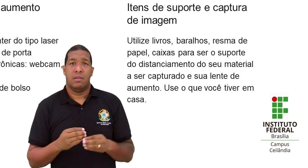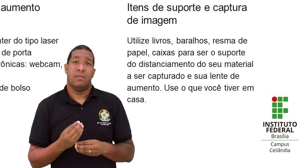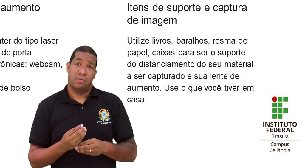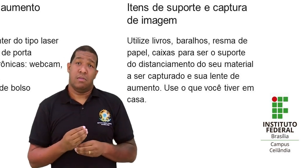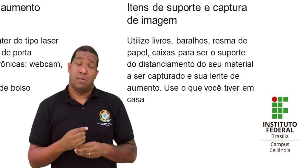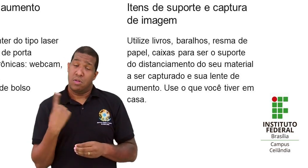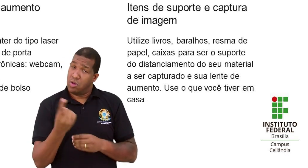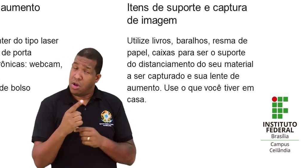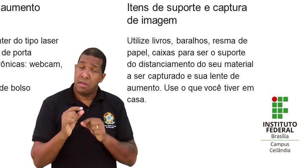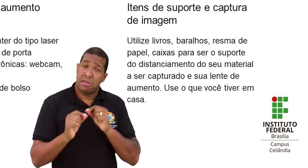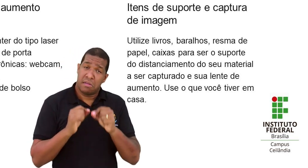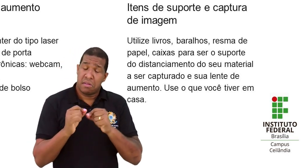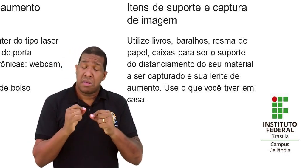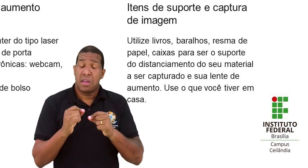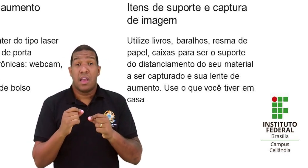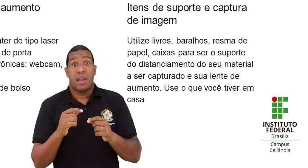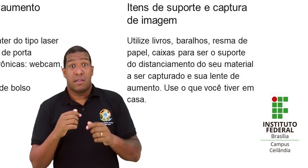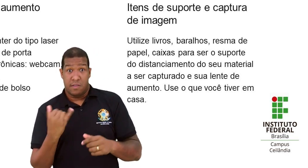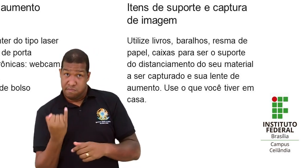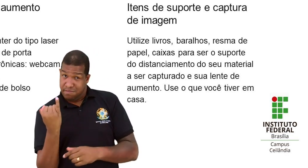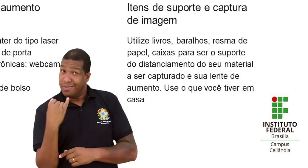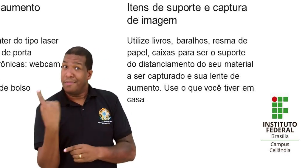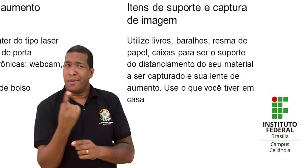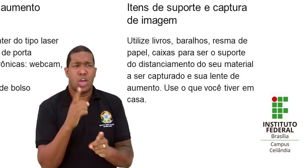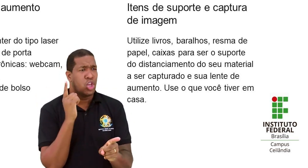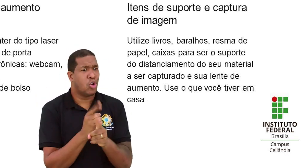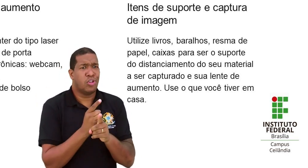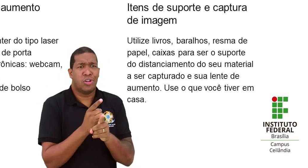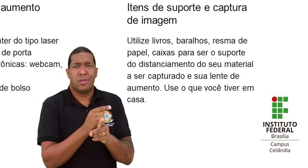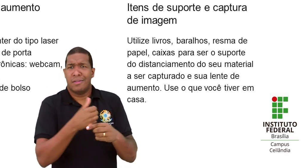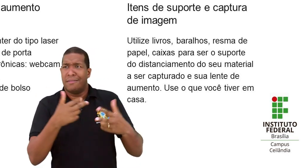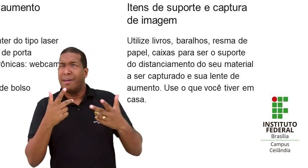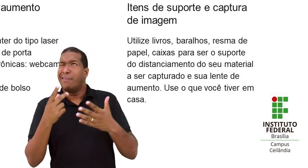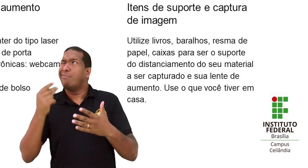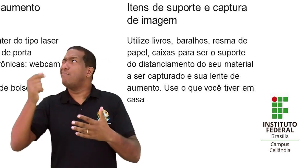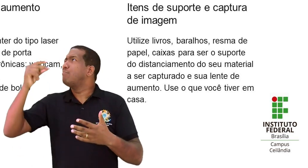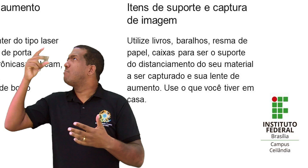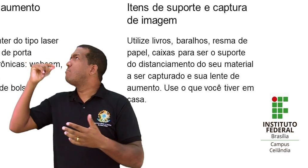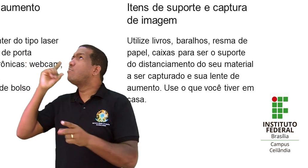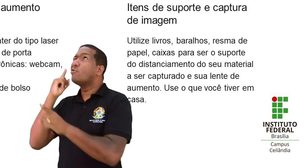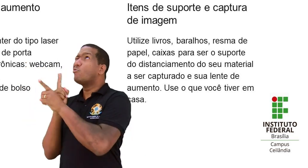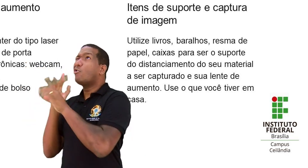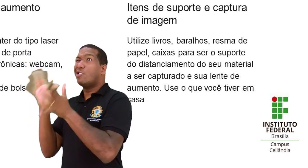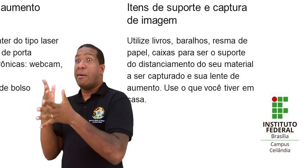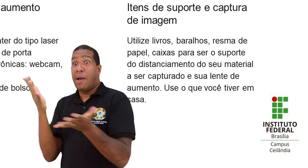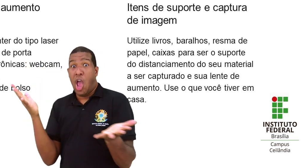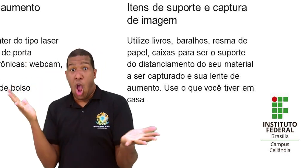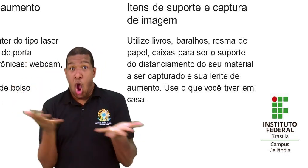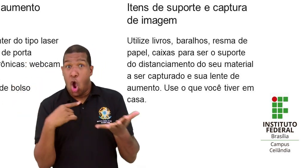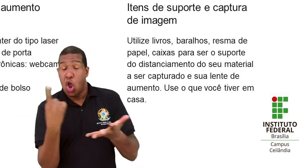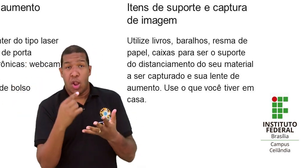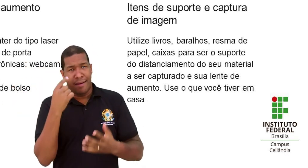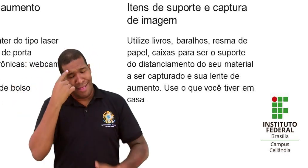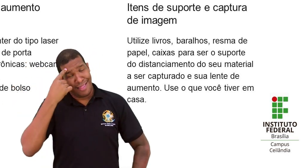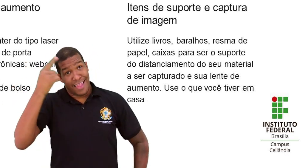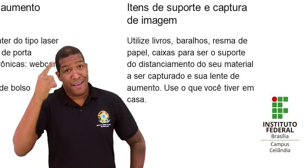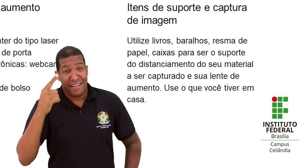grandes passos para descobertas que foram feitas há muito tempo, mas que vão ser possíveis a